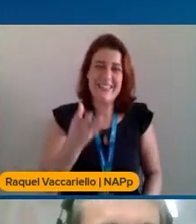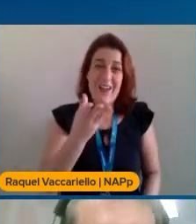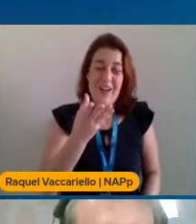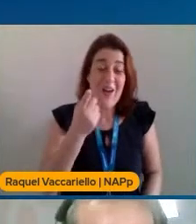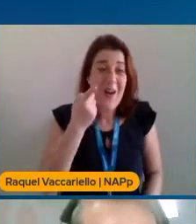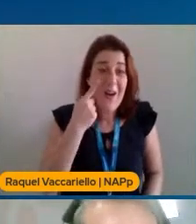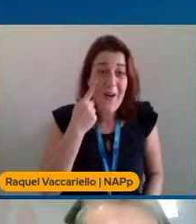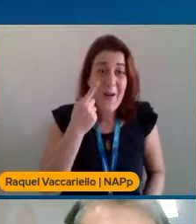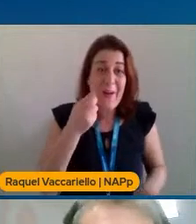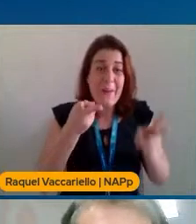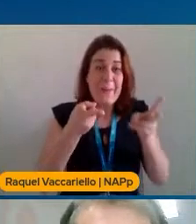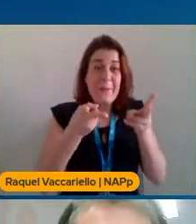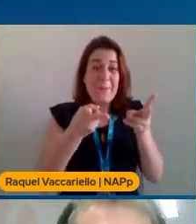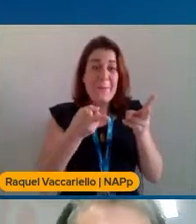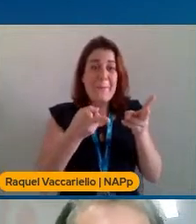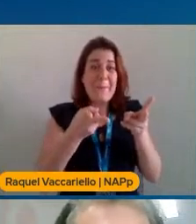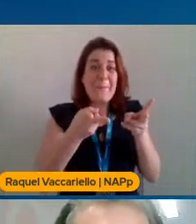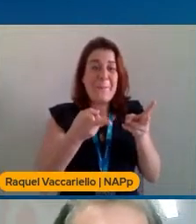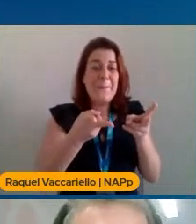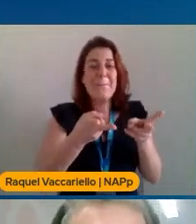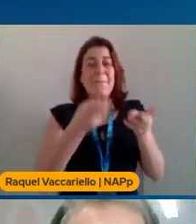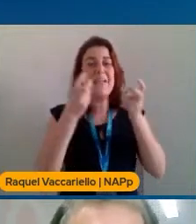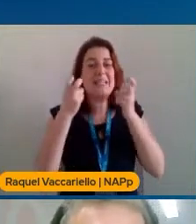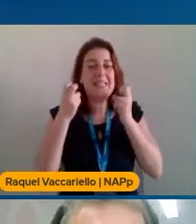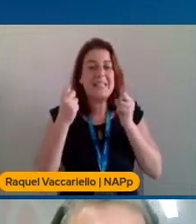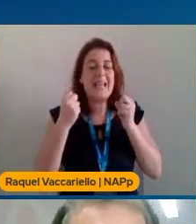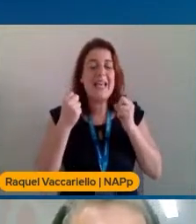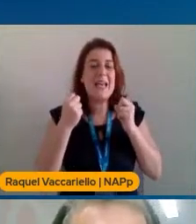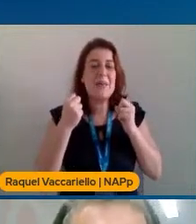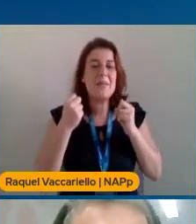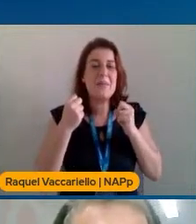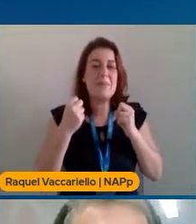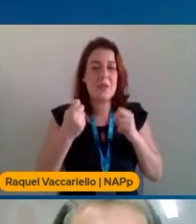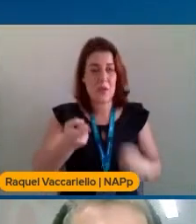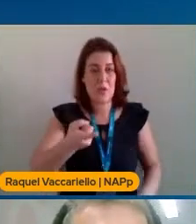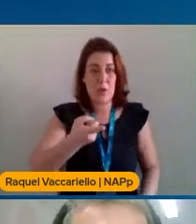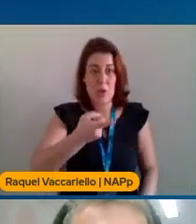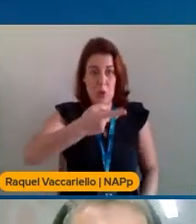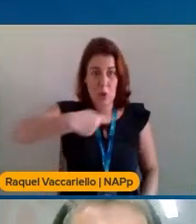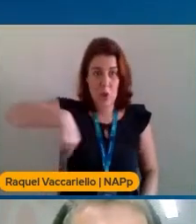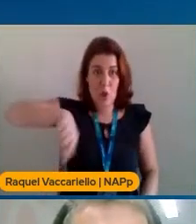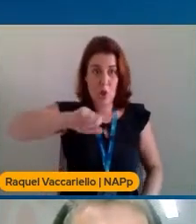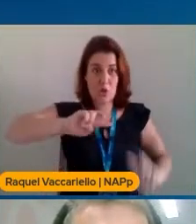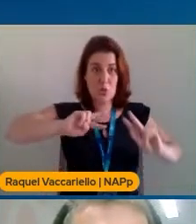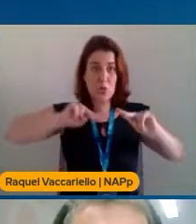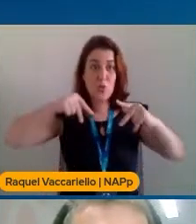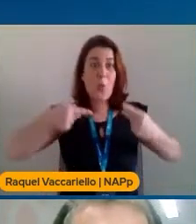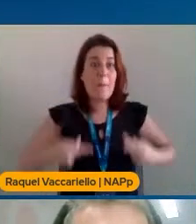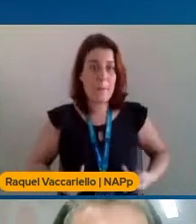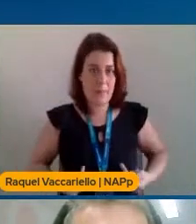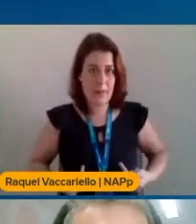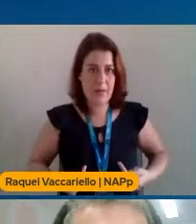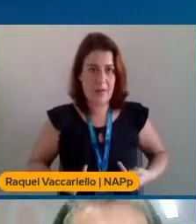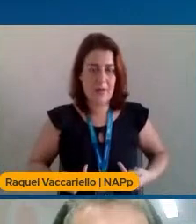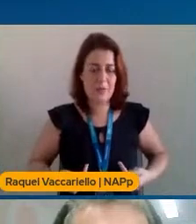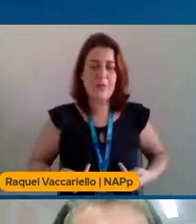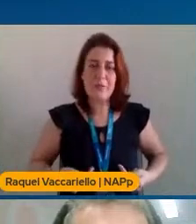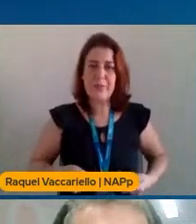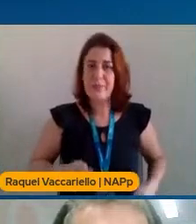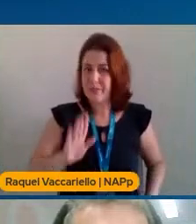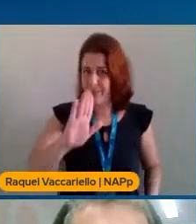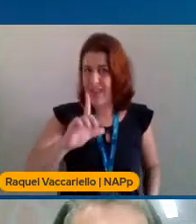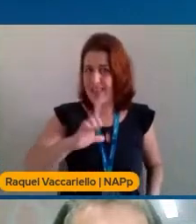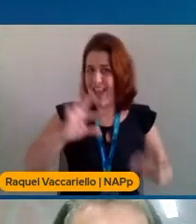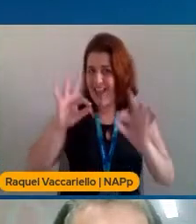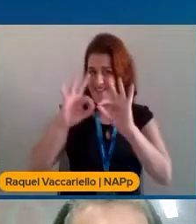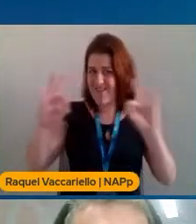coisa é muito de a gente, né? Nós, seres humanos. Primeiro, uma frase que eu gosto muito da Magali Cunha, que ela diz